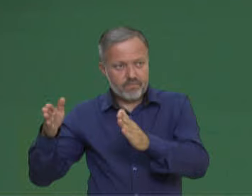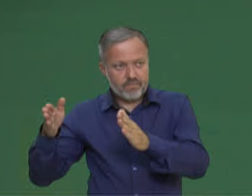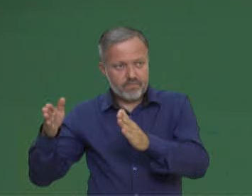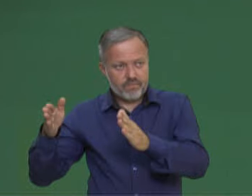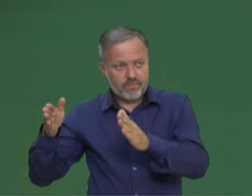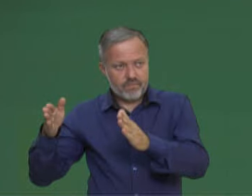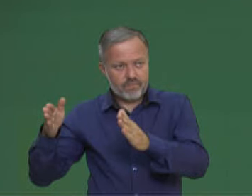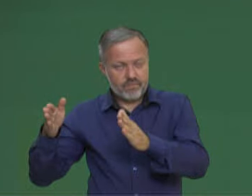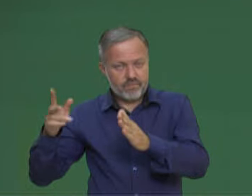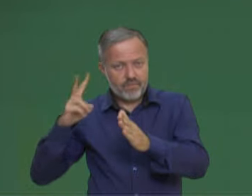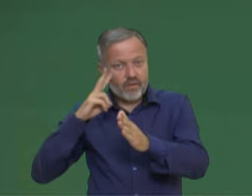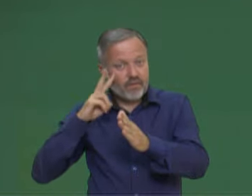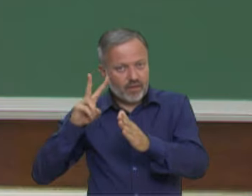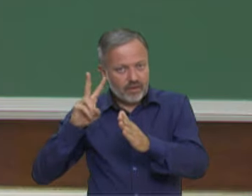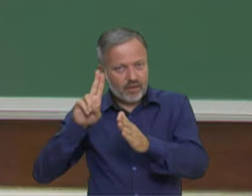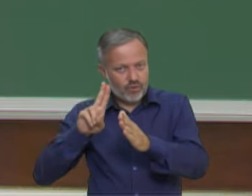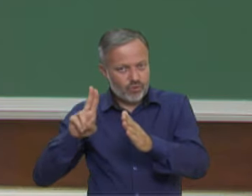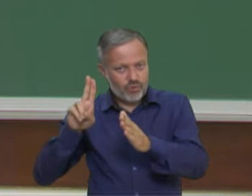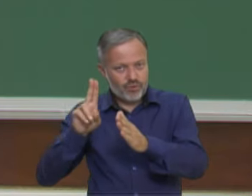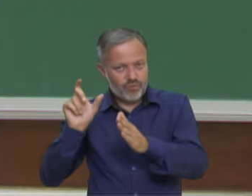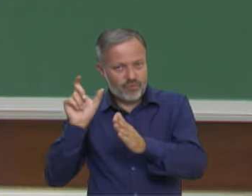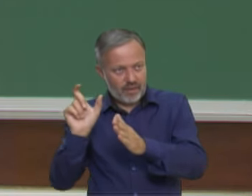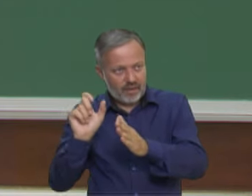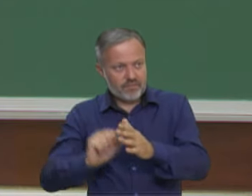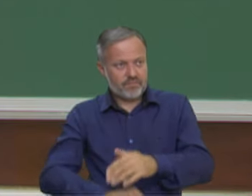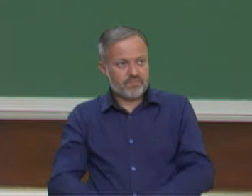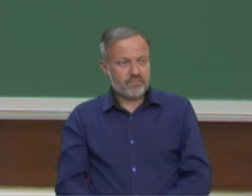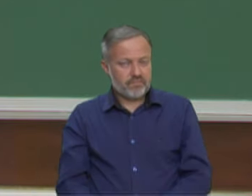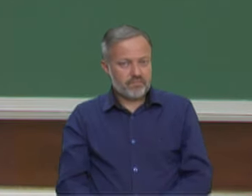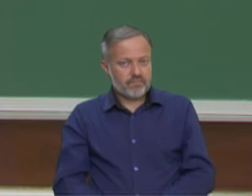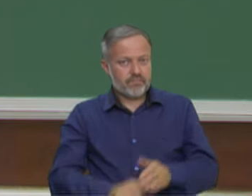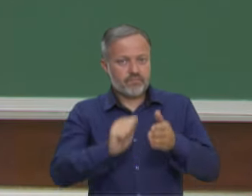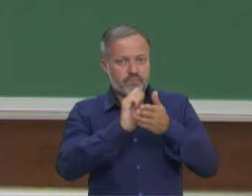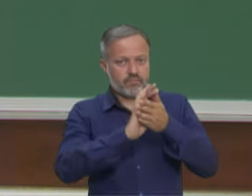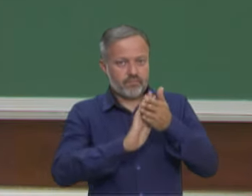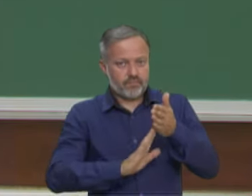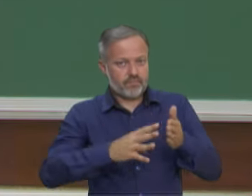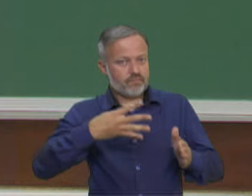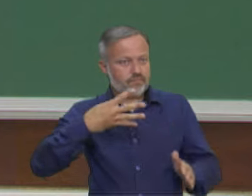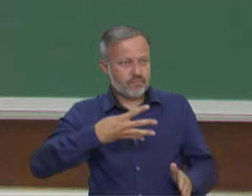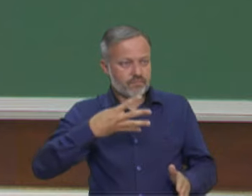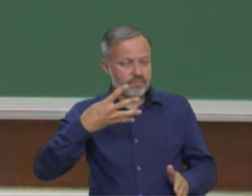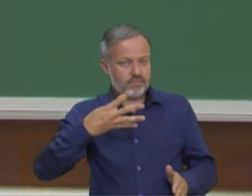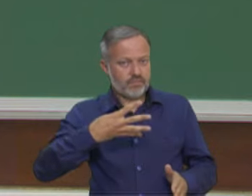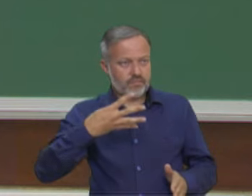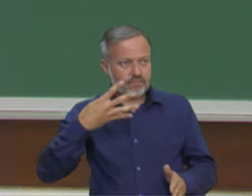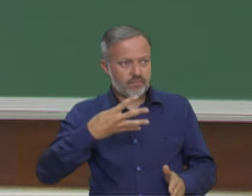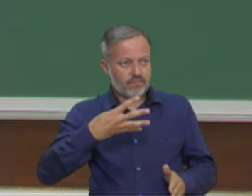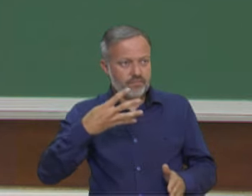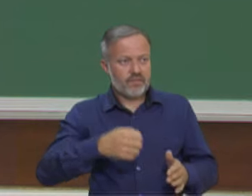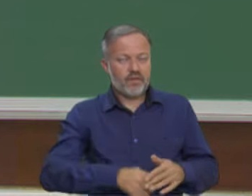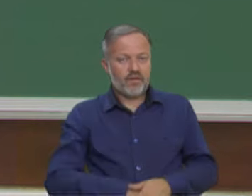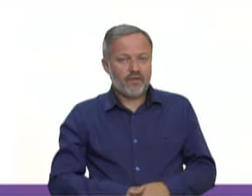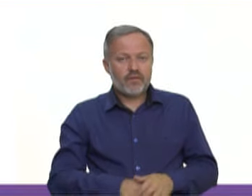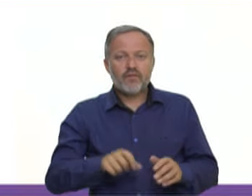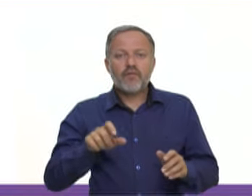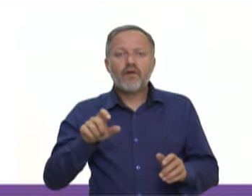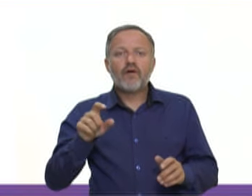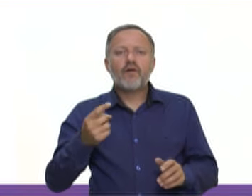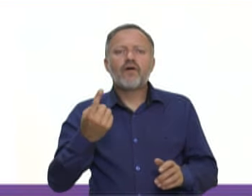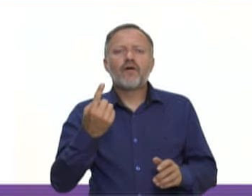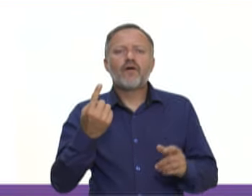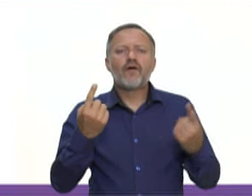de formalidade, ok? Exercício 4. Você vai identificar a forma de tratamento entre os diálogos